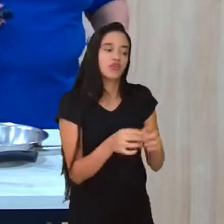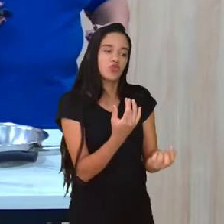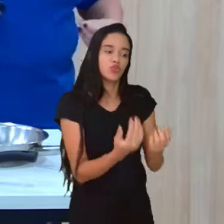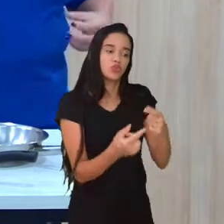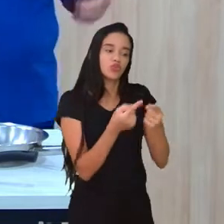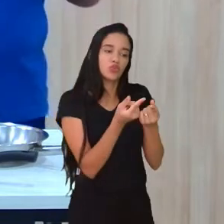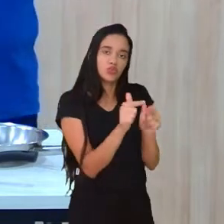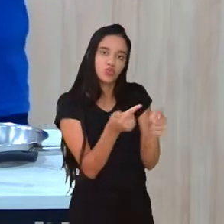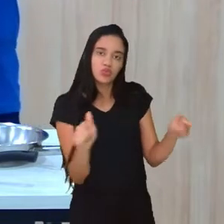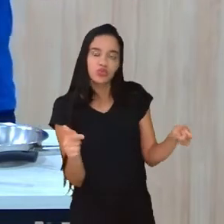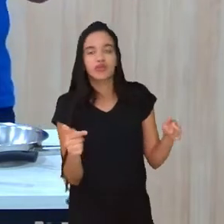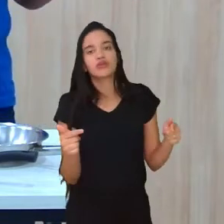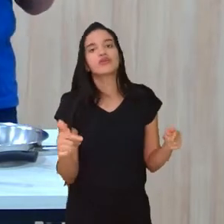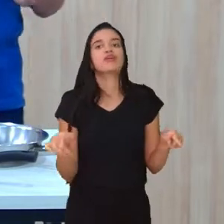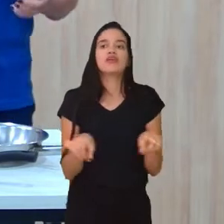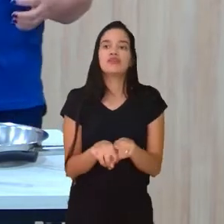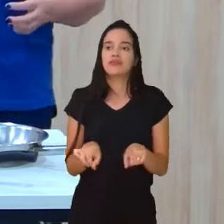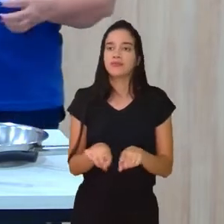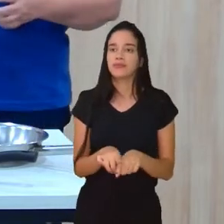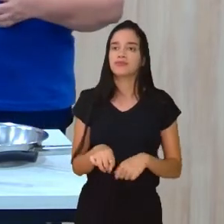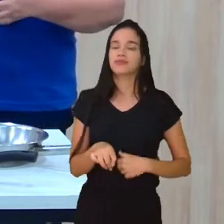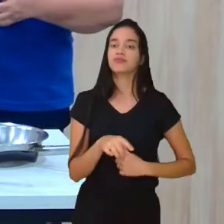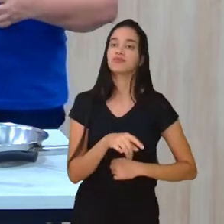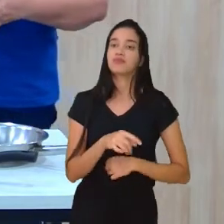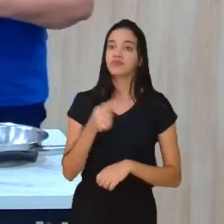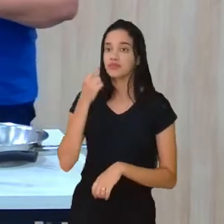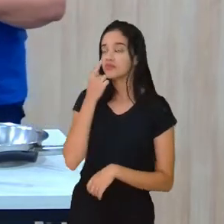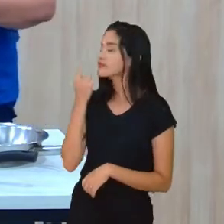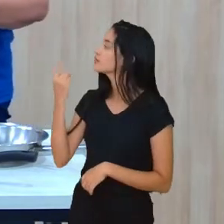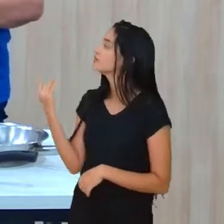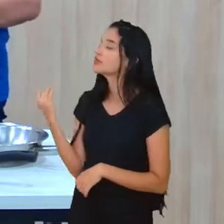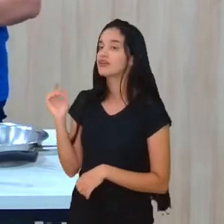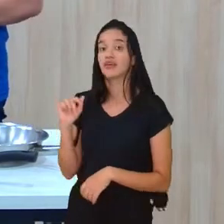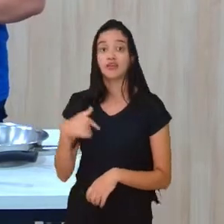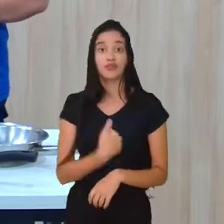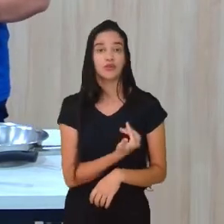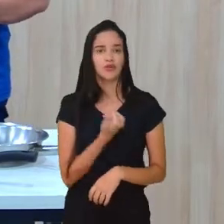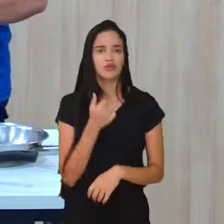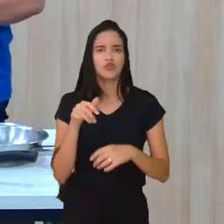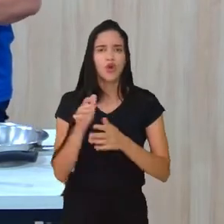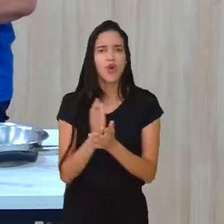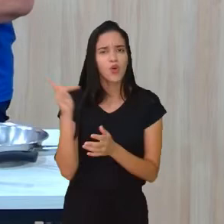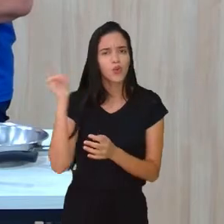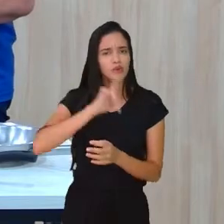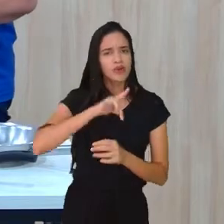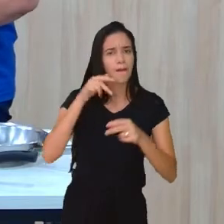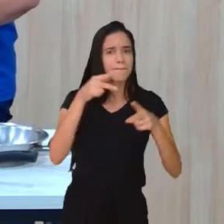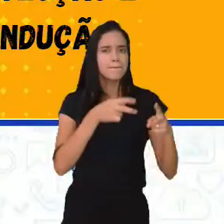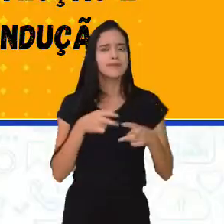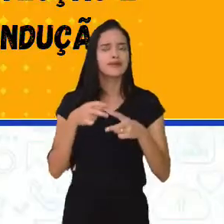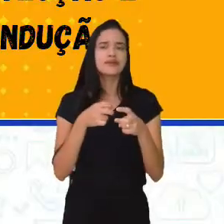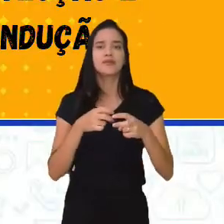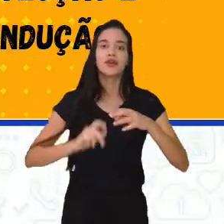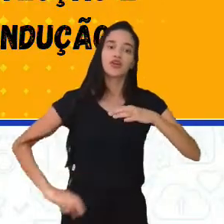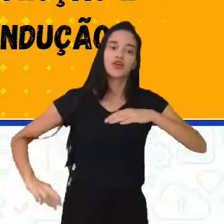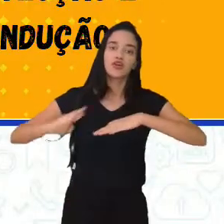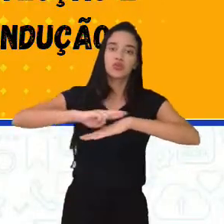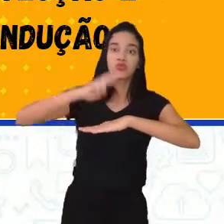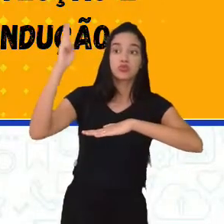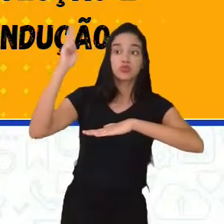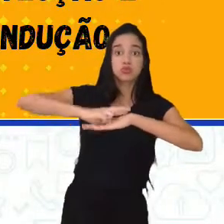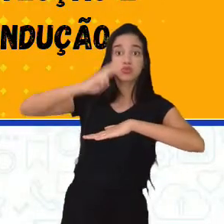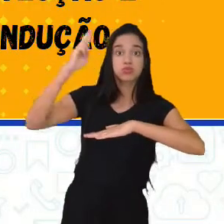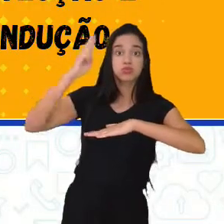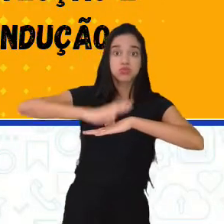professora Adriana. A questão aí da fogueira. E na lareira a gente consegue observar a irradiação, a convecção